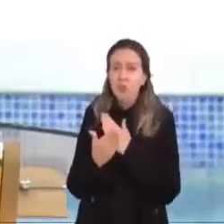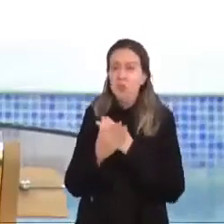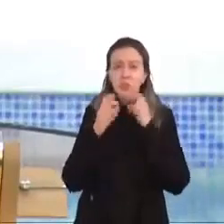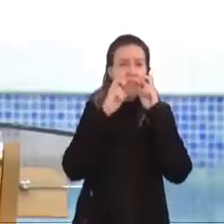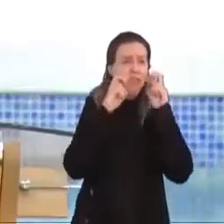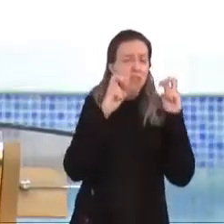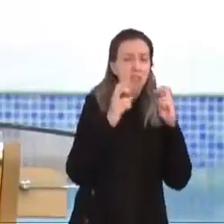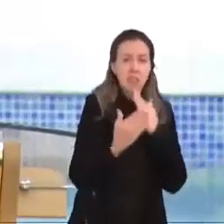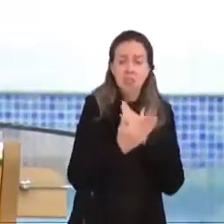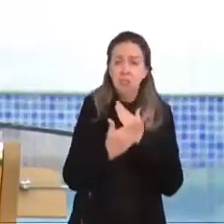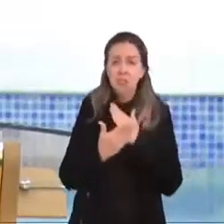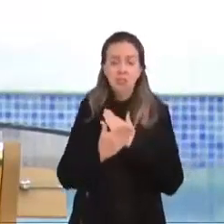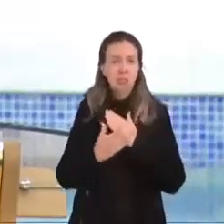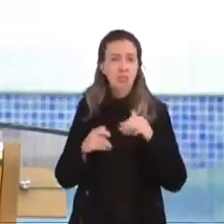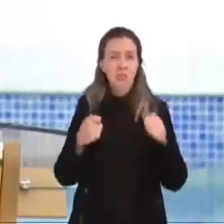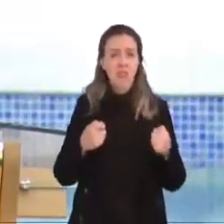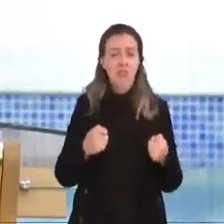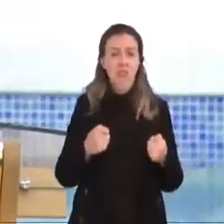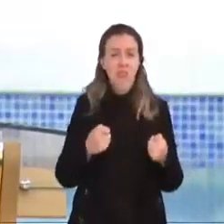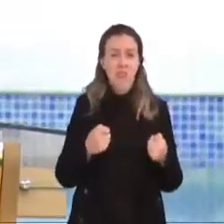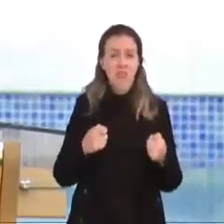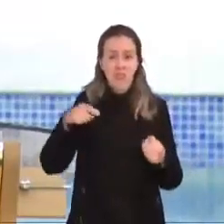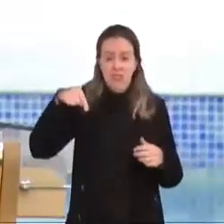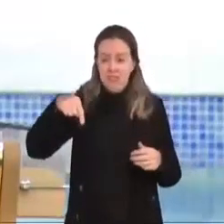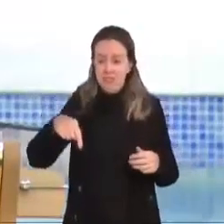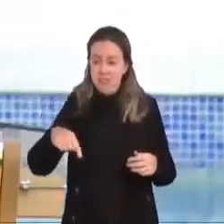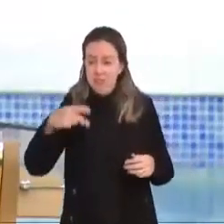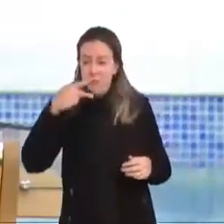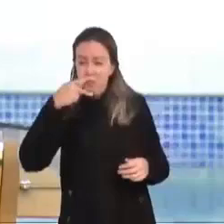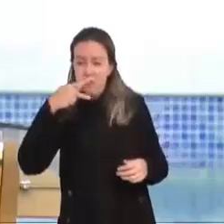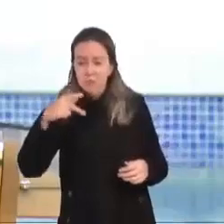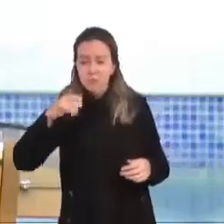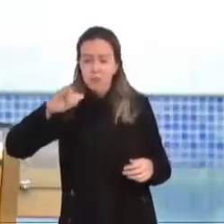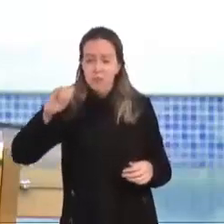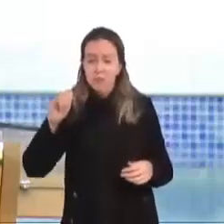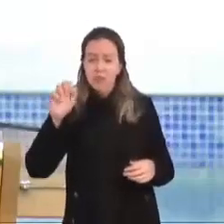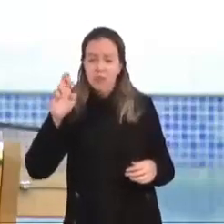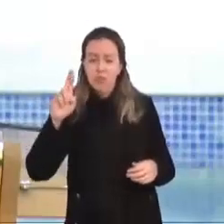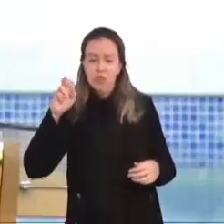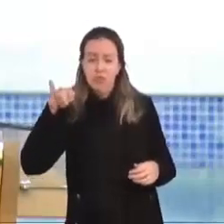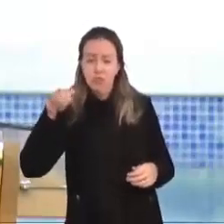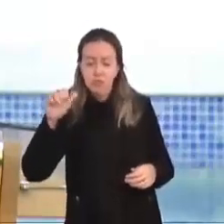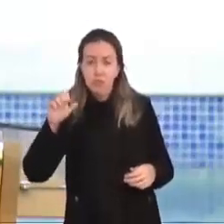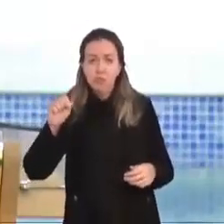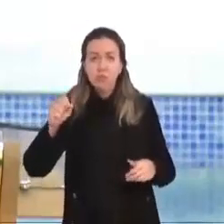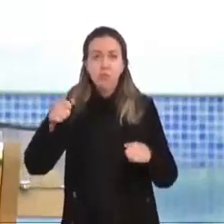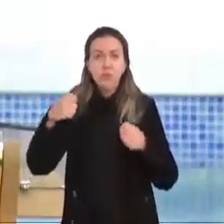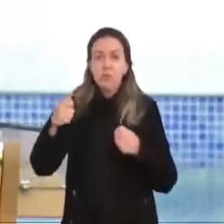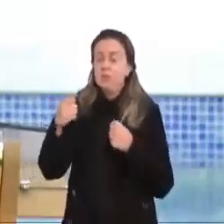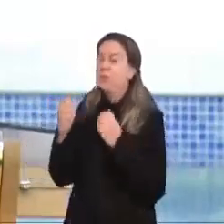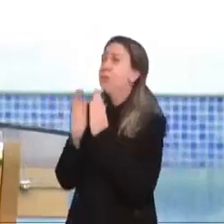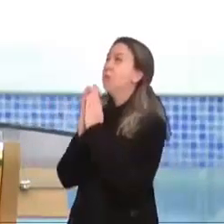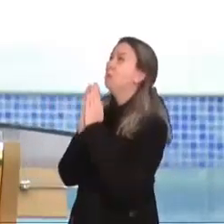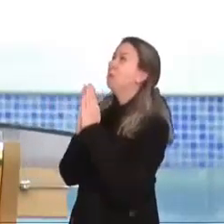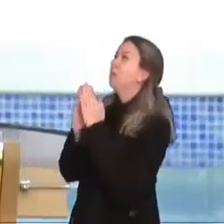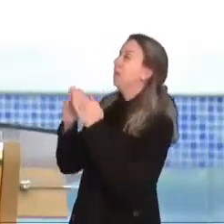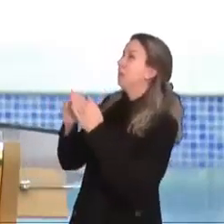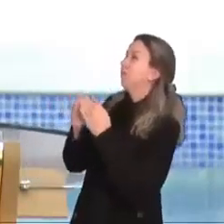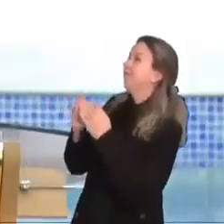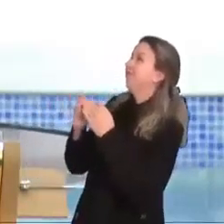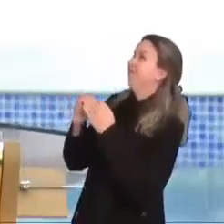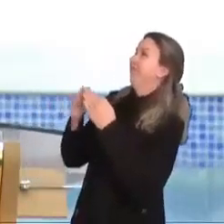é fundamental para entendermos estas palavras, onde é que o profeta